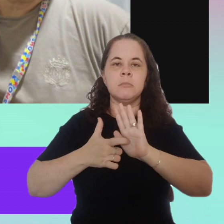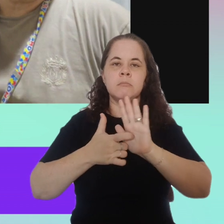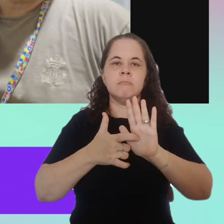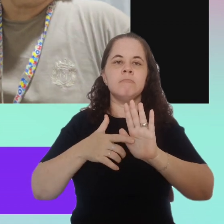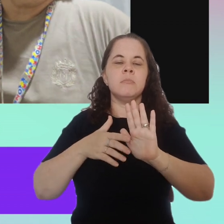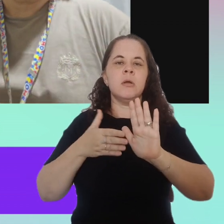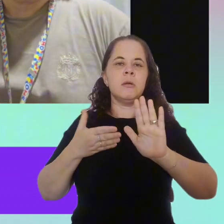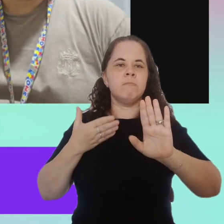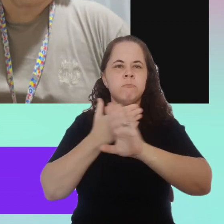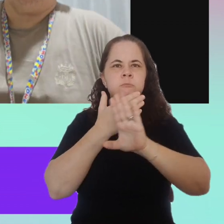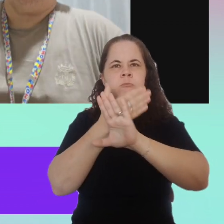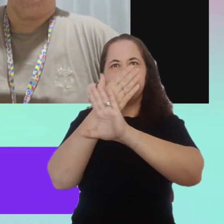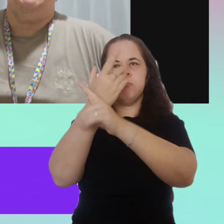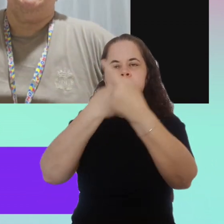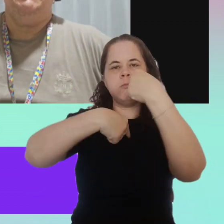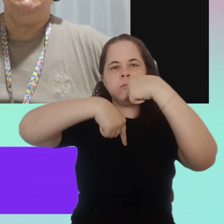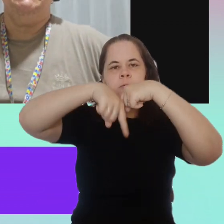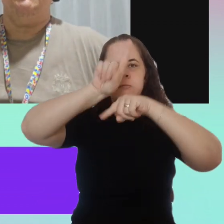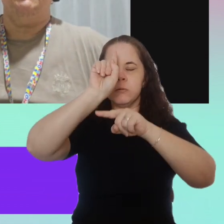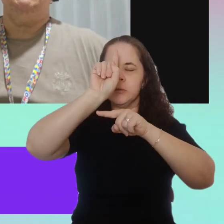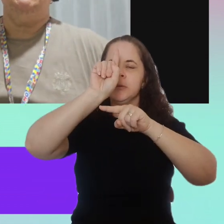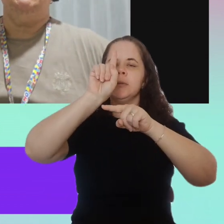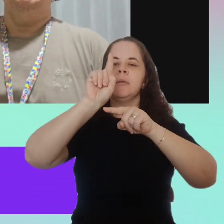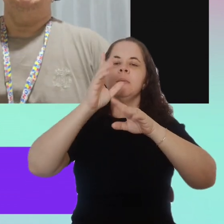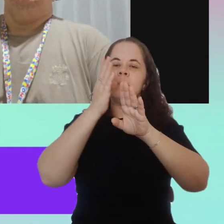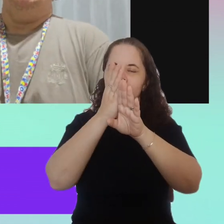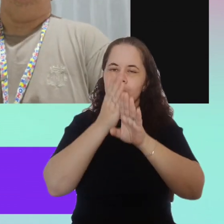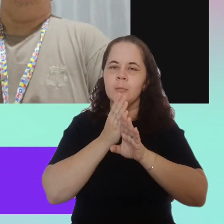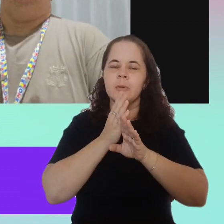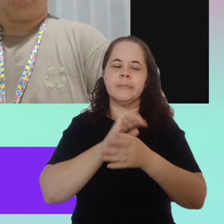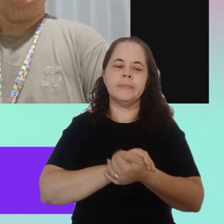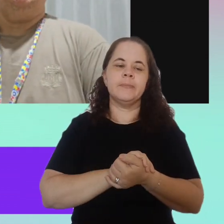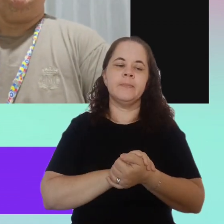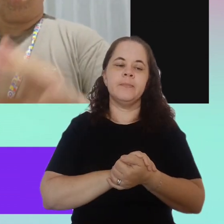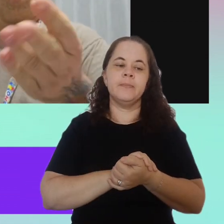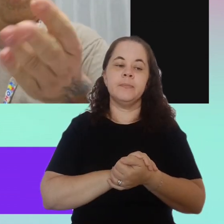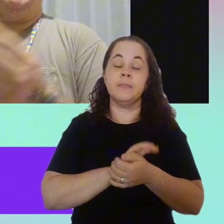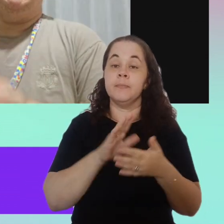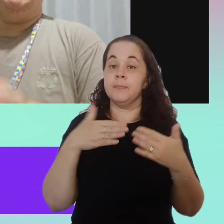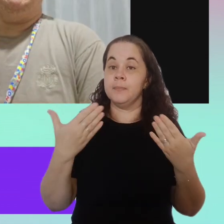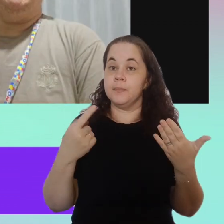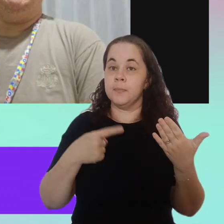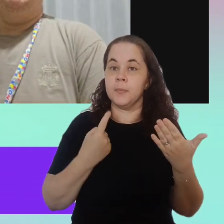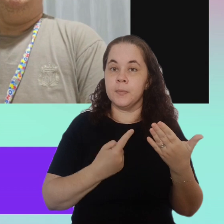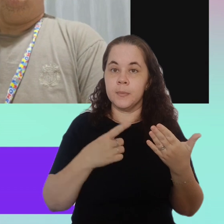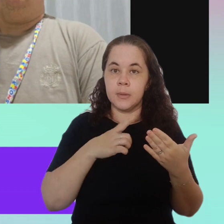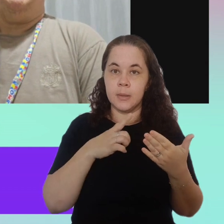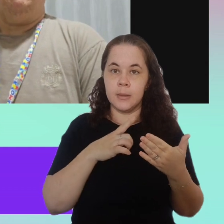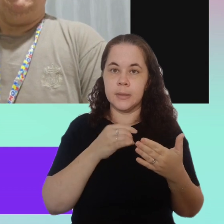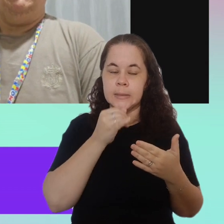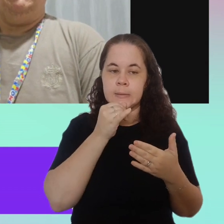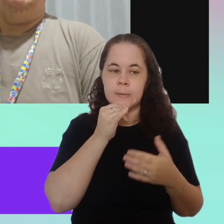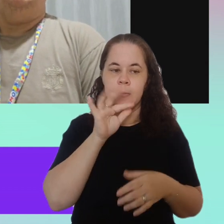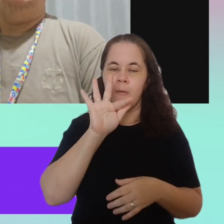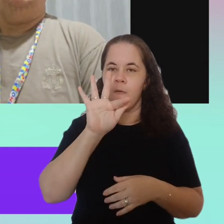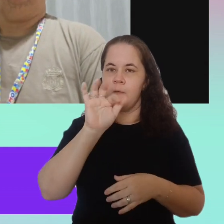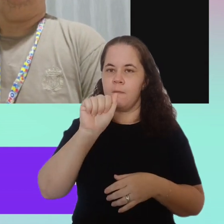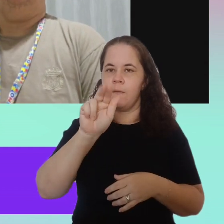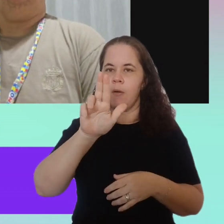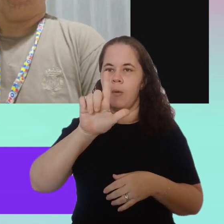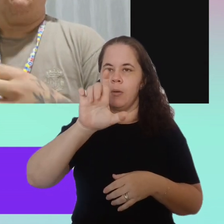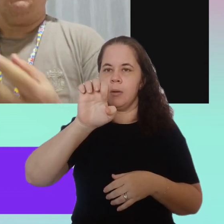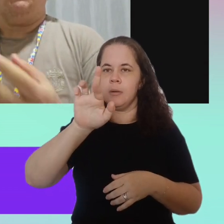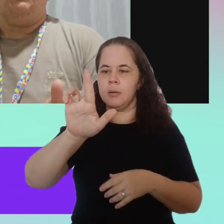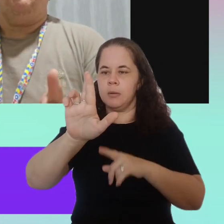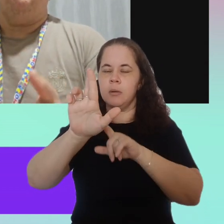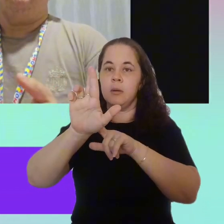sendo quem são e conseguirem estar se estabilizando através disso. A gente tem, por exemplo, o Fowler, né,